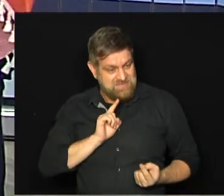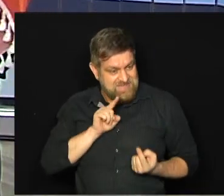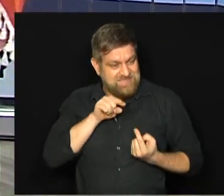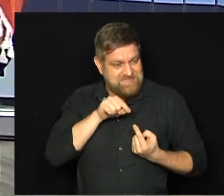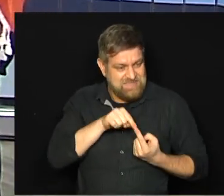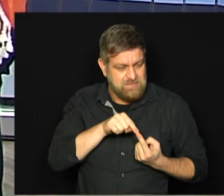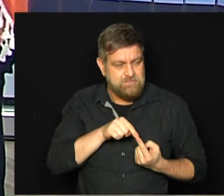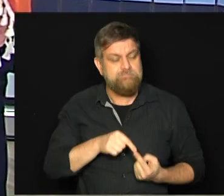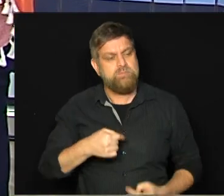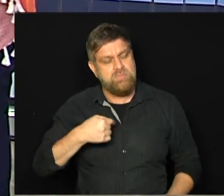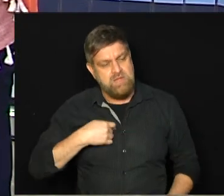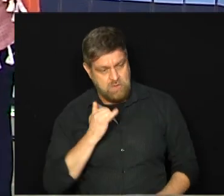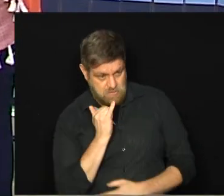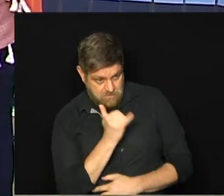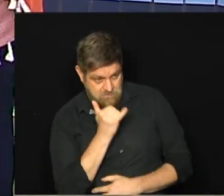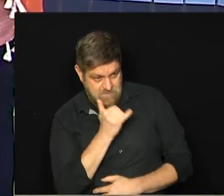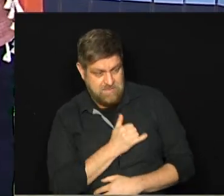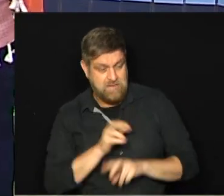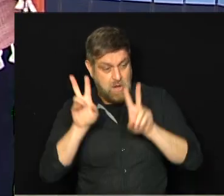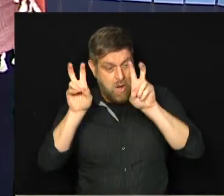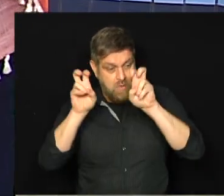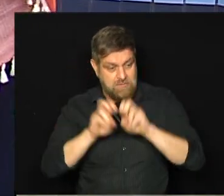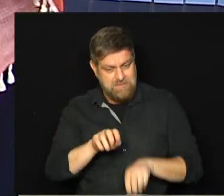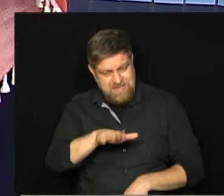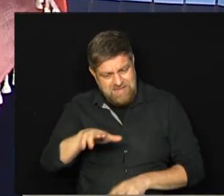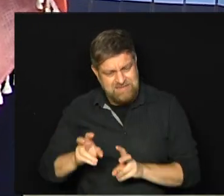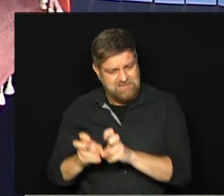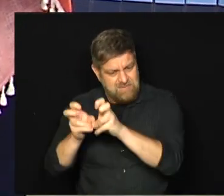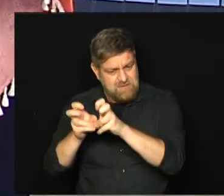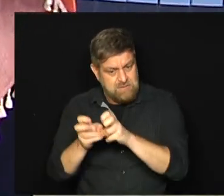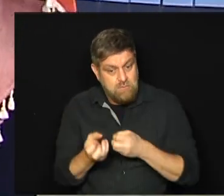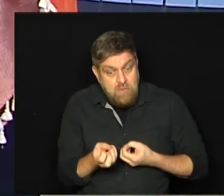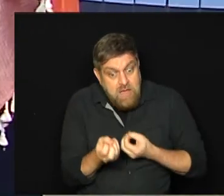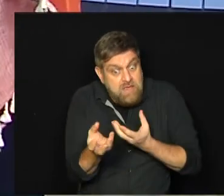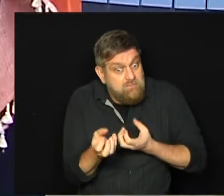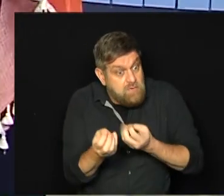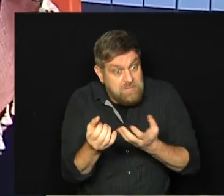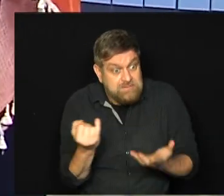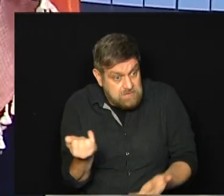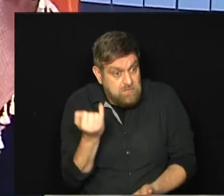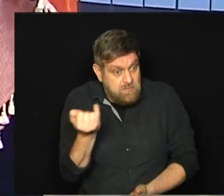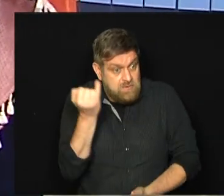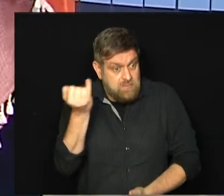falei sobre o câncer infantil, a informação é bastante importante, né?